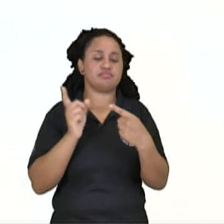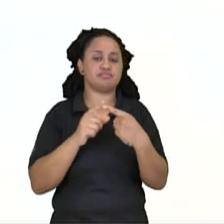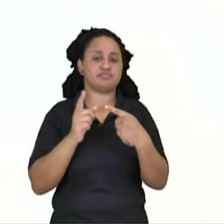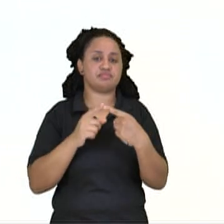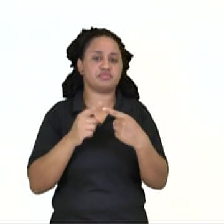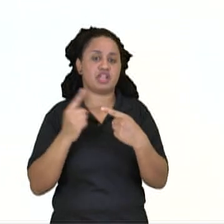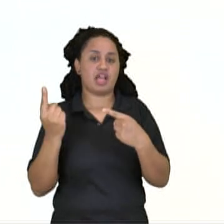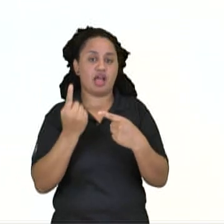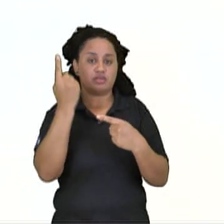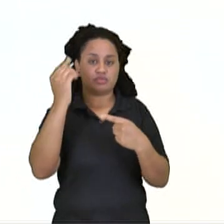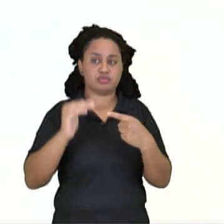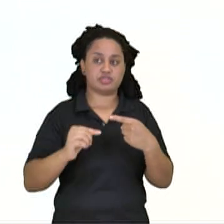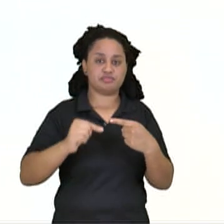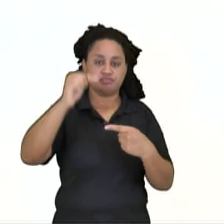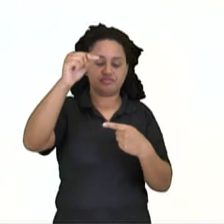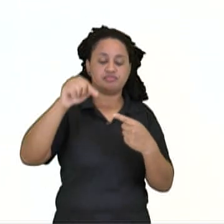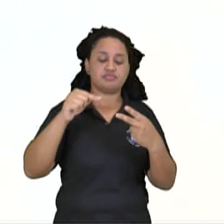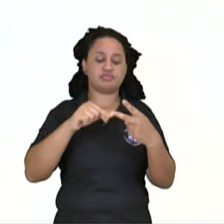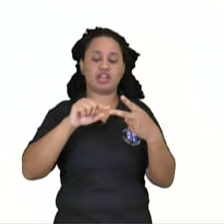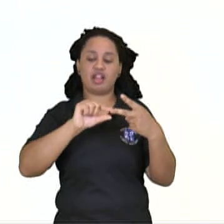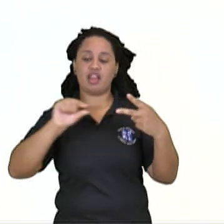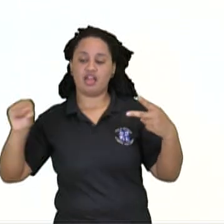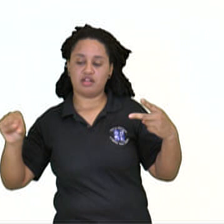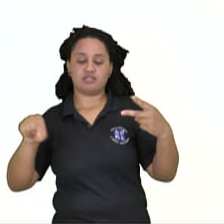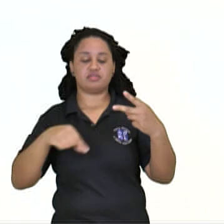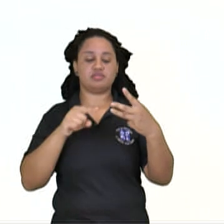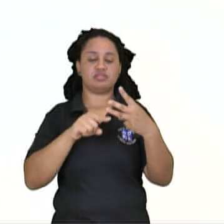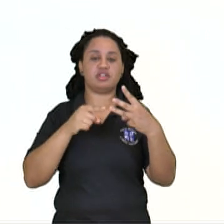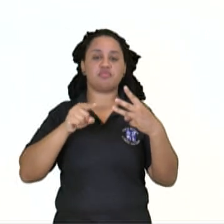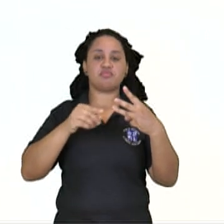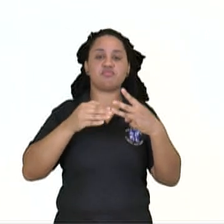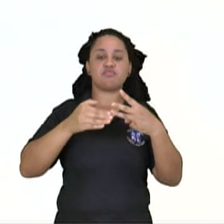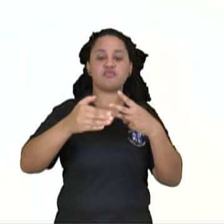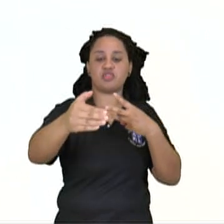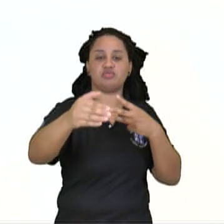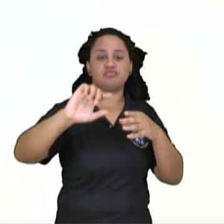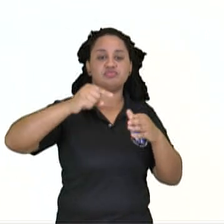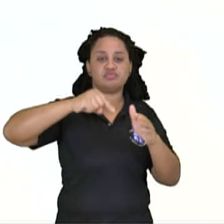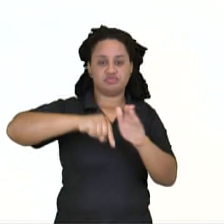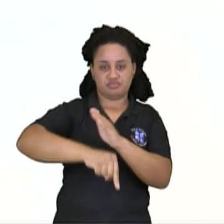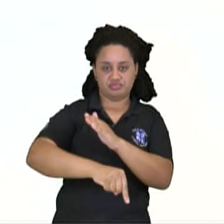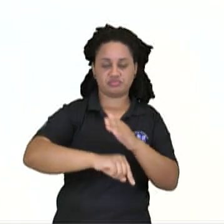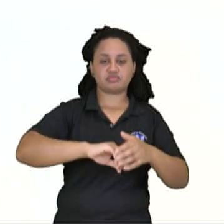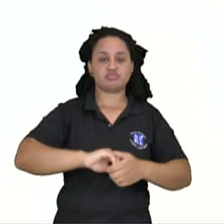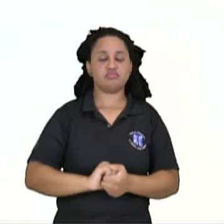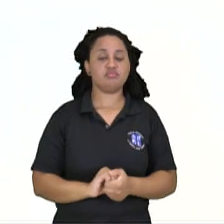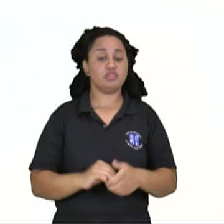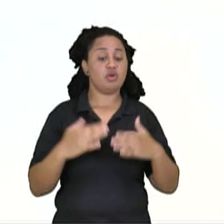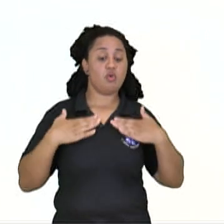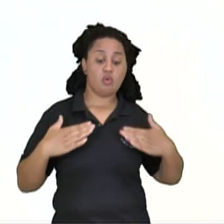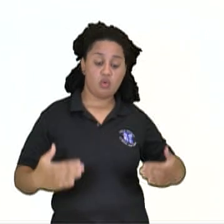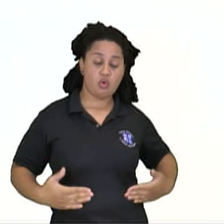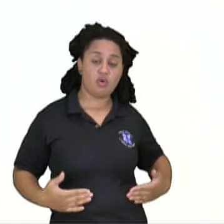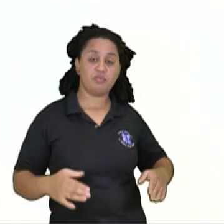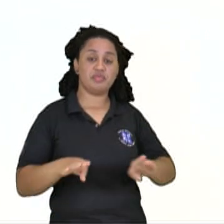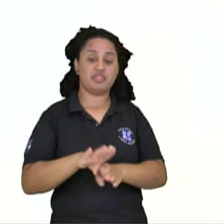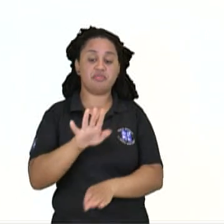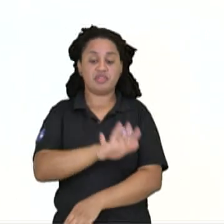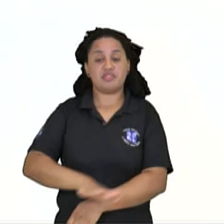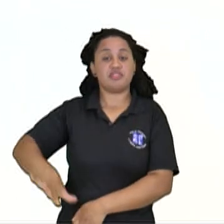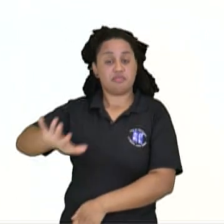dimensões? Altura, largura, profundidade. O corpo e o espaço